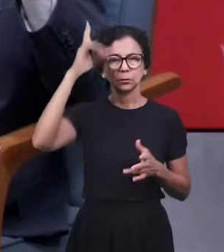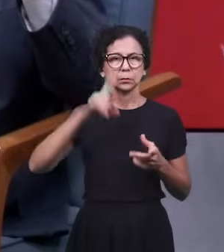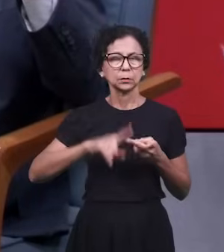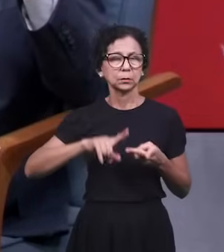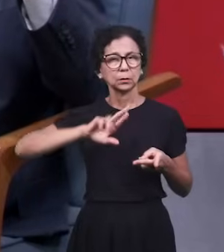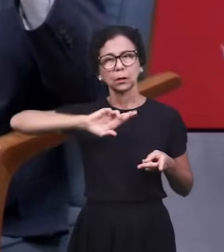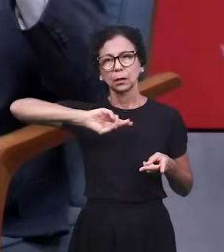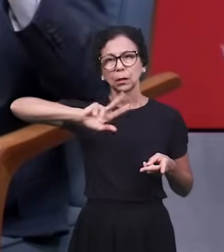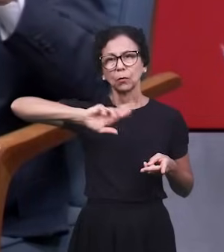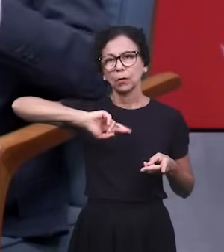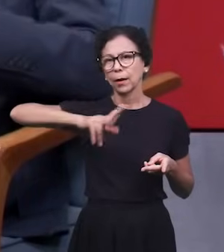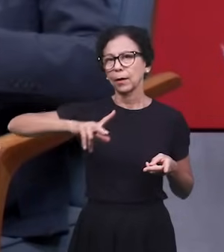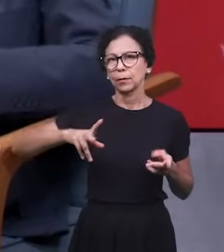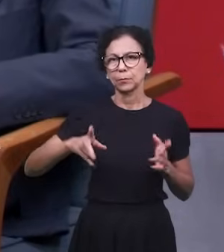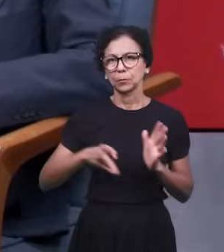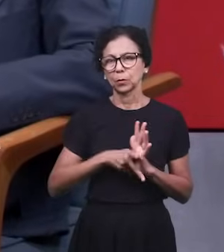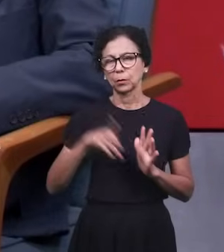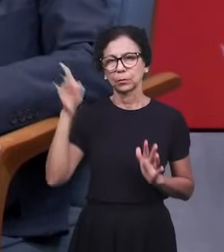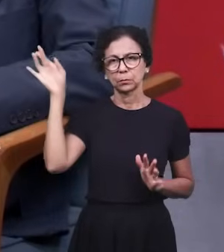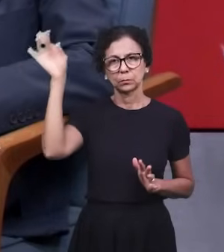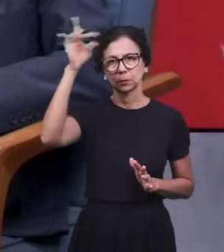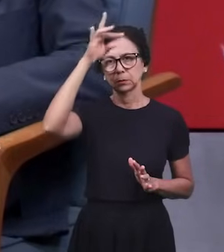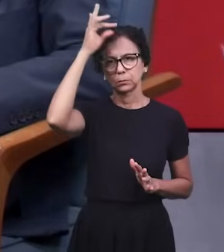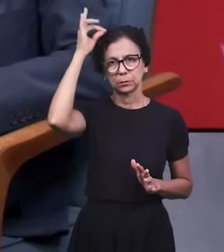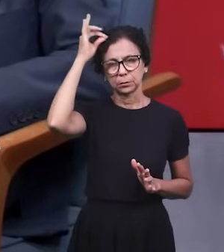que não é do Espírito Santo.